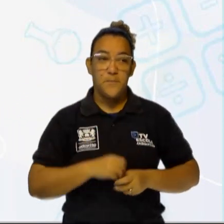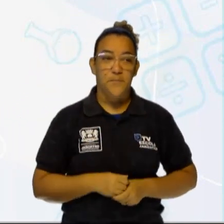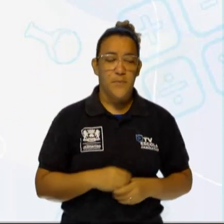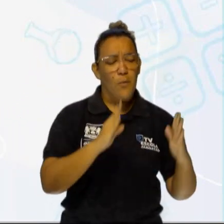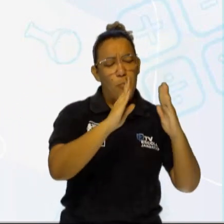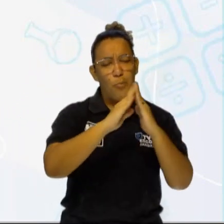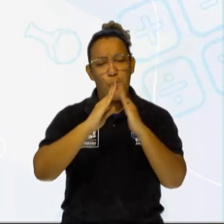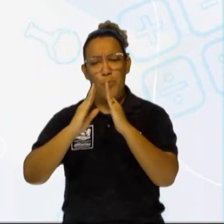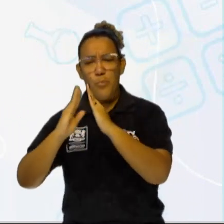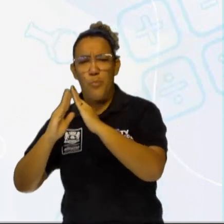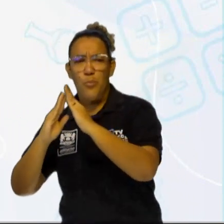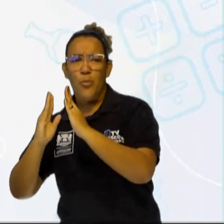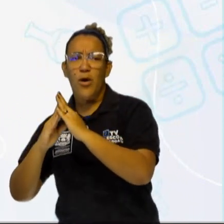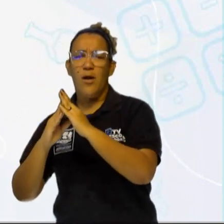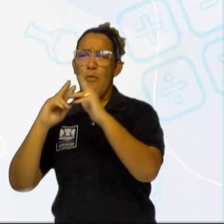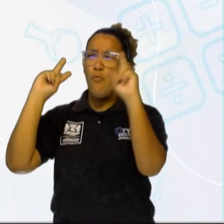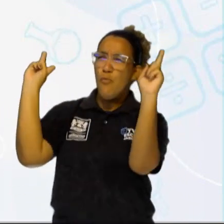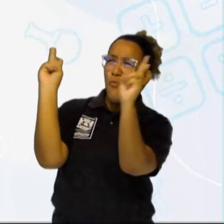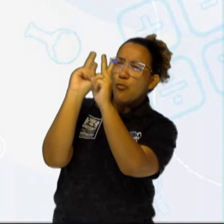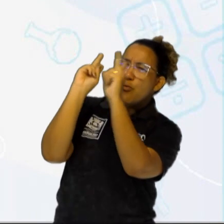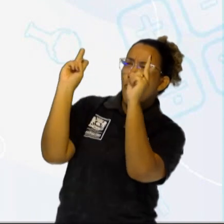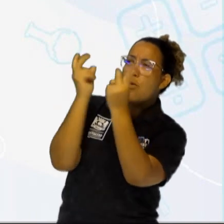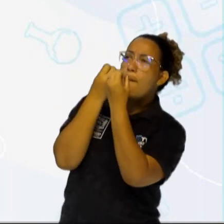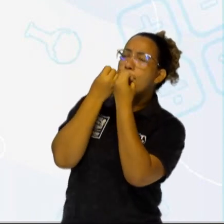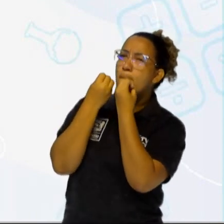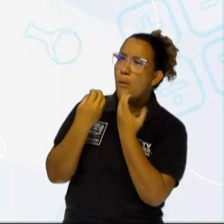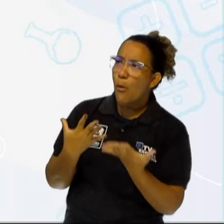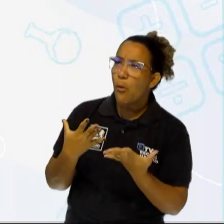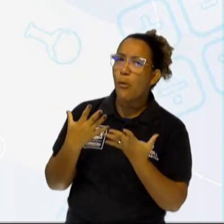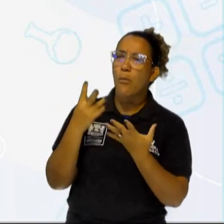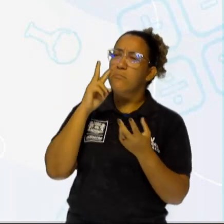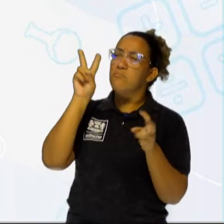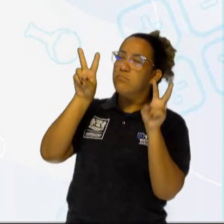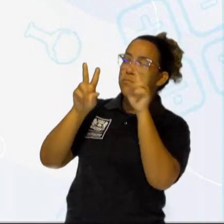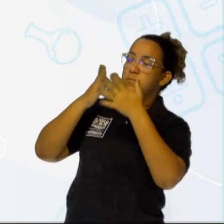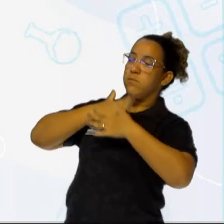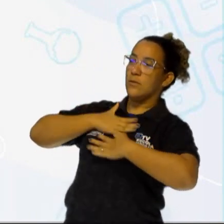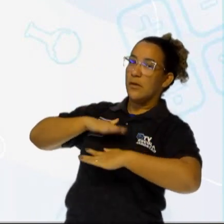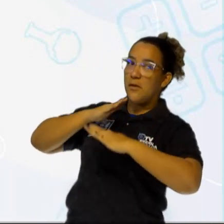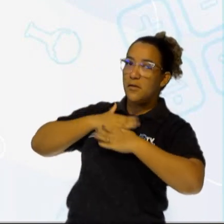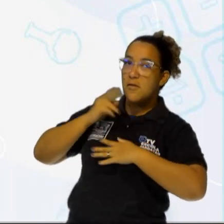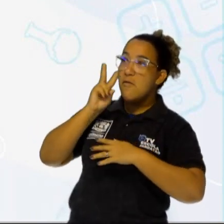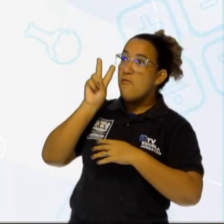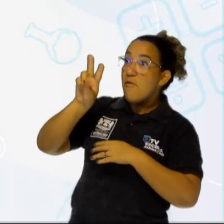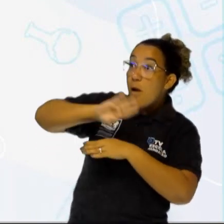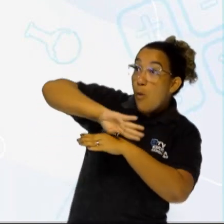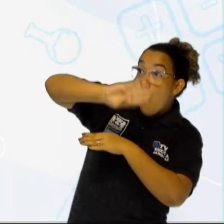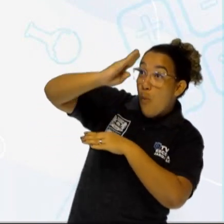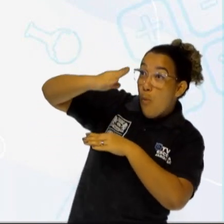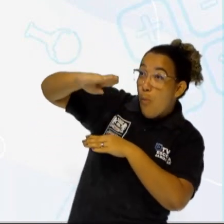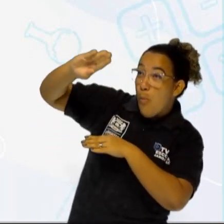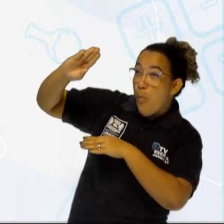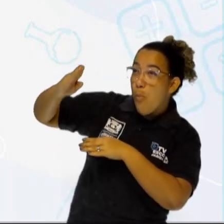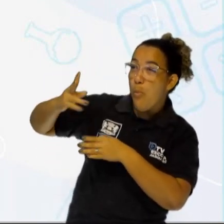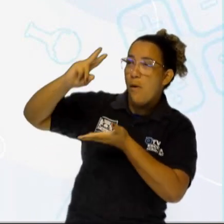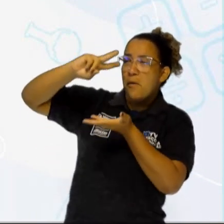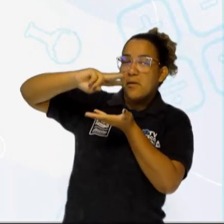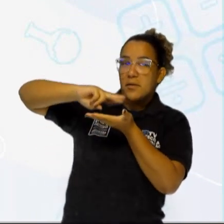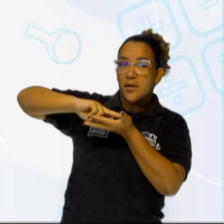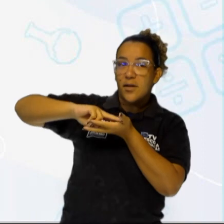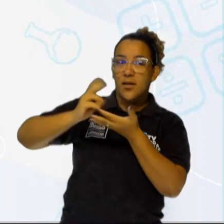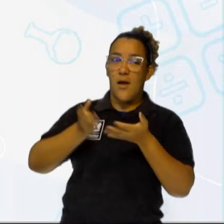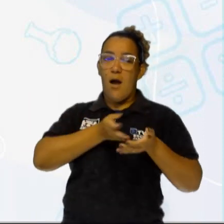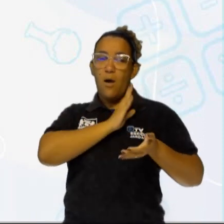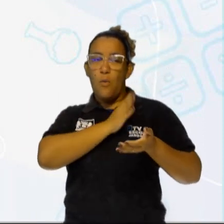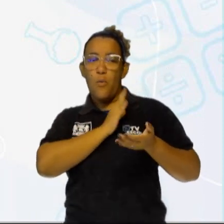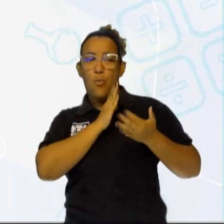ali, onde areja um vento bom. Na varanda, quem descansa, vê o horizonte deitar no chão. Para acalmar o coração, lá